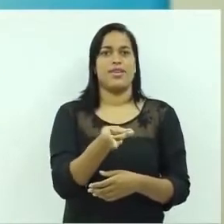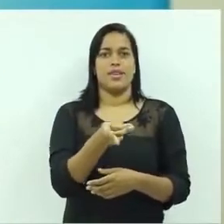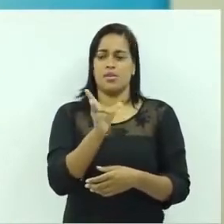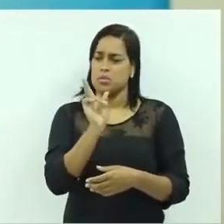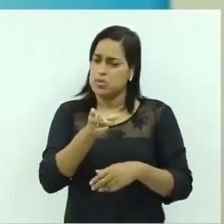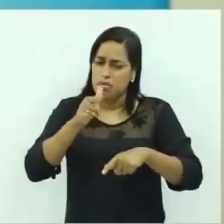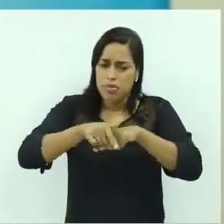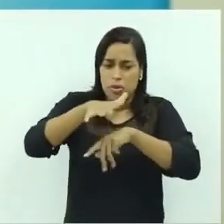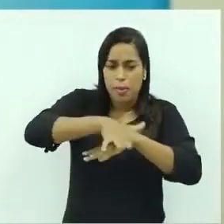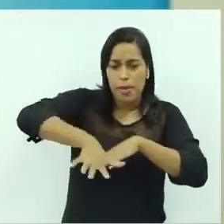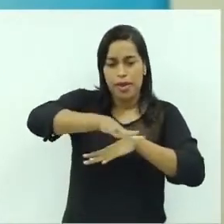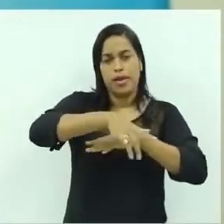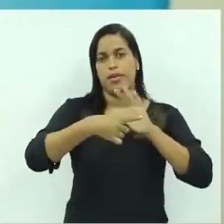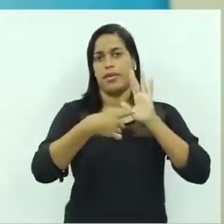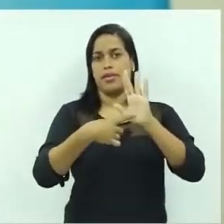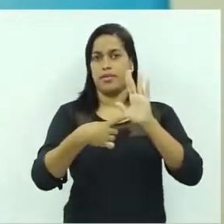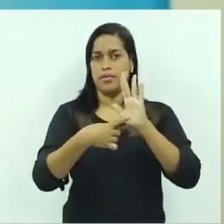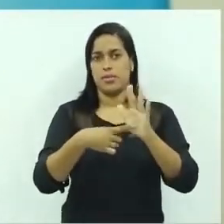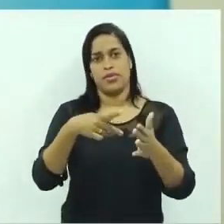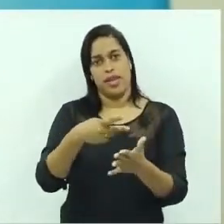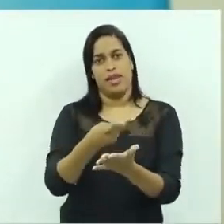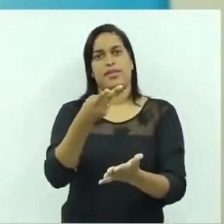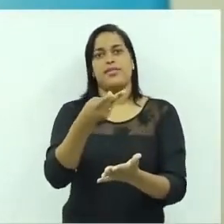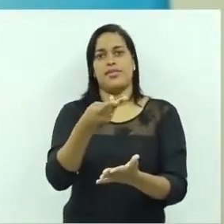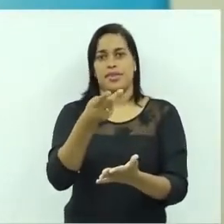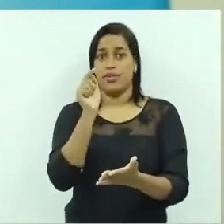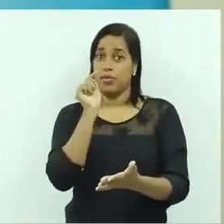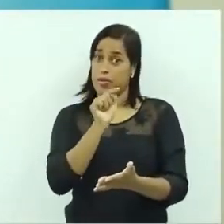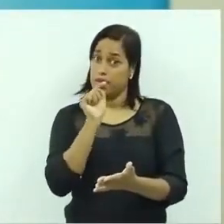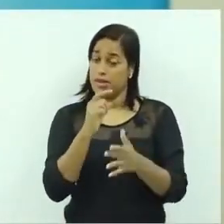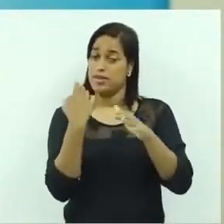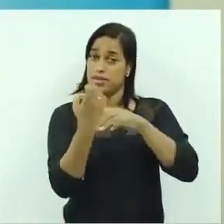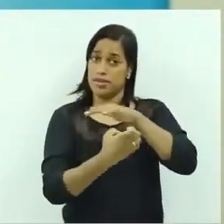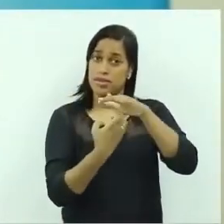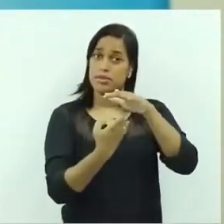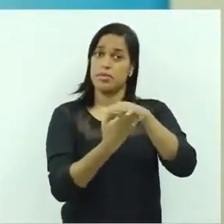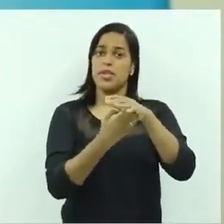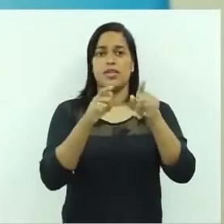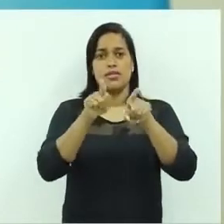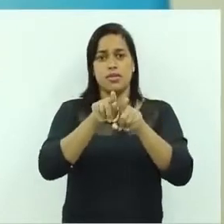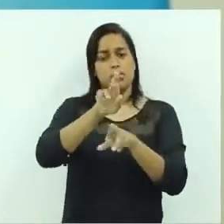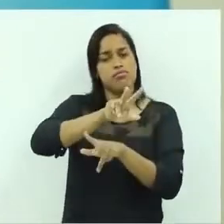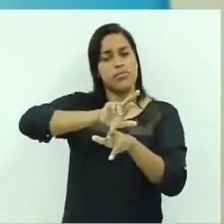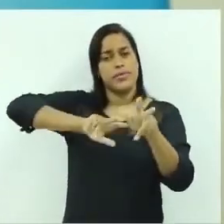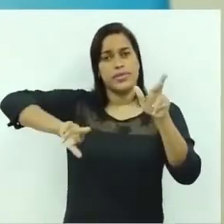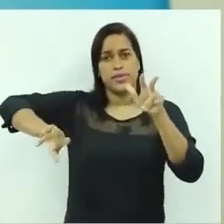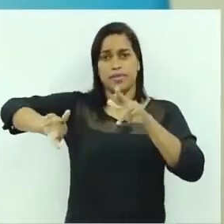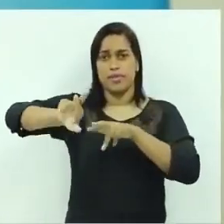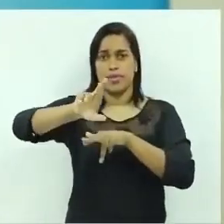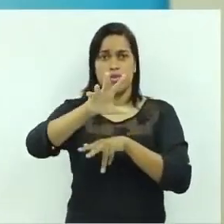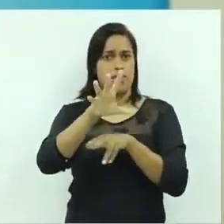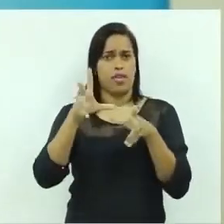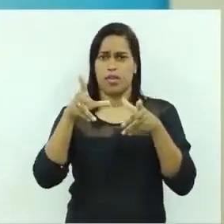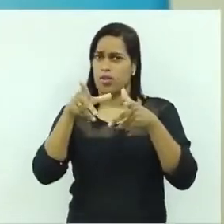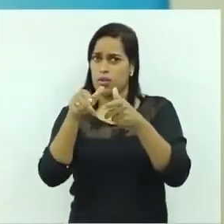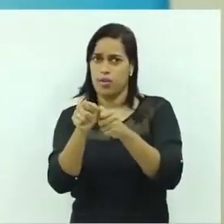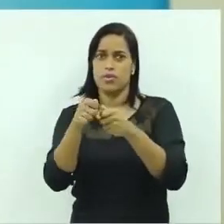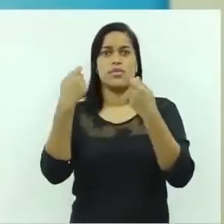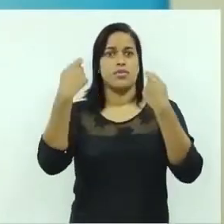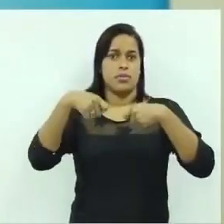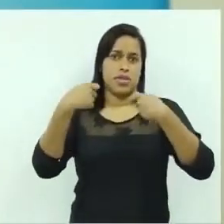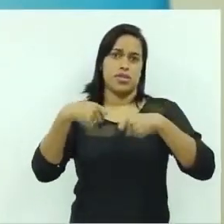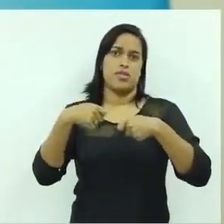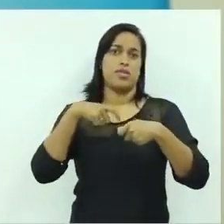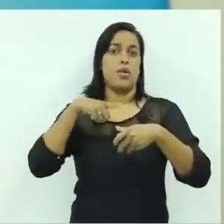isso no mercado, realizando. E para que essas empresas e as demais de todos os portes se mantenham